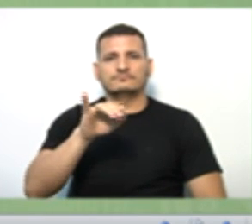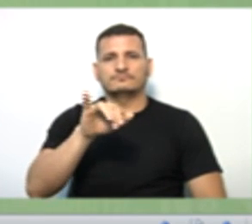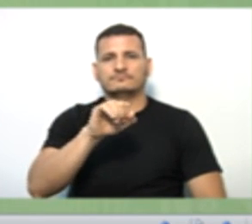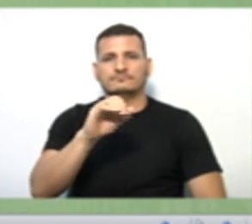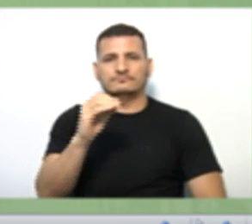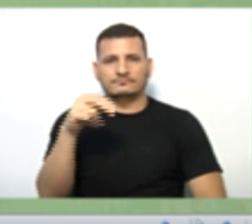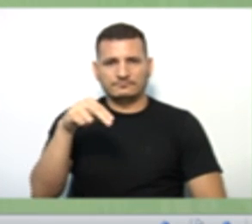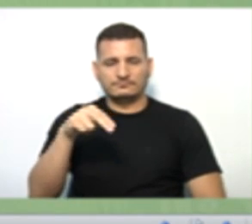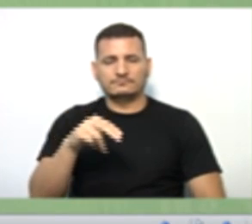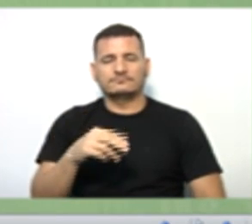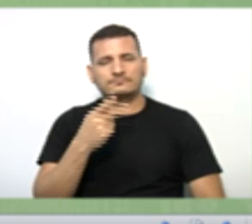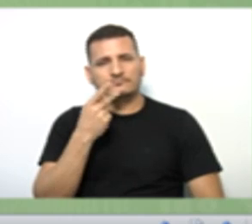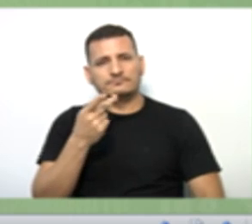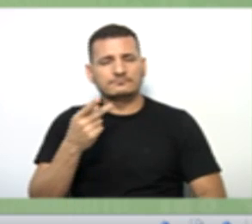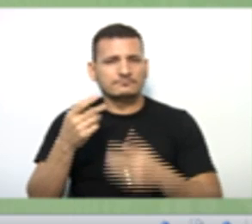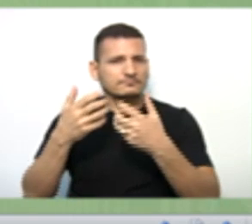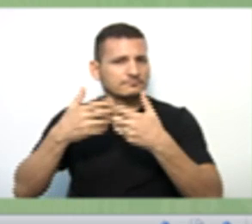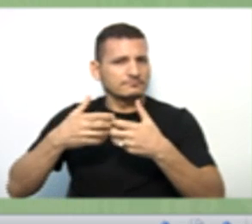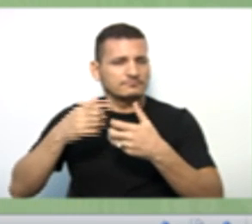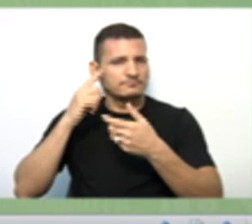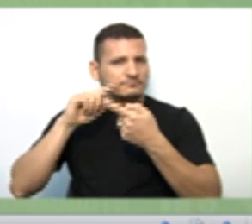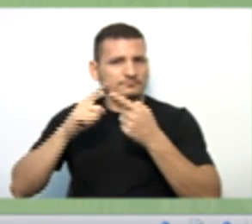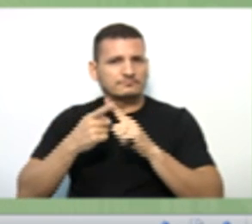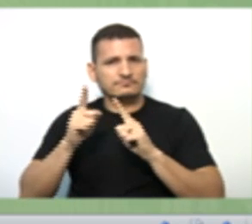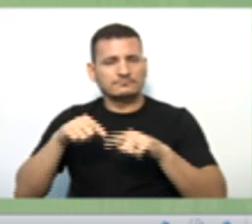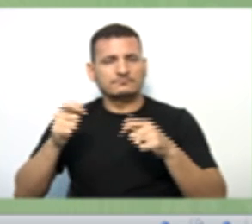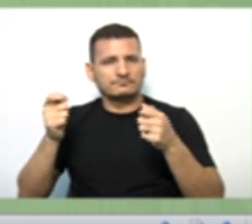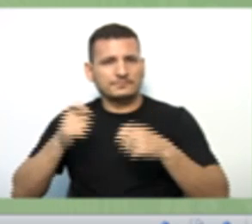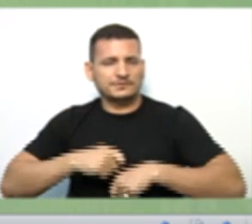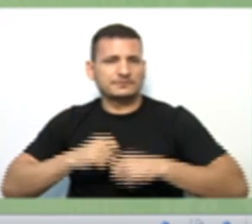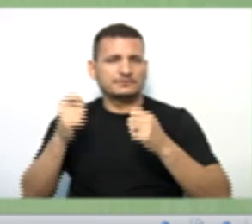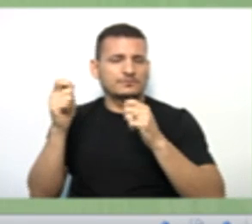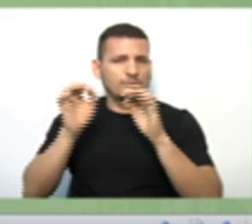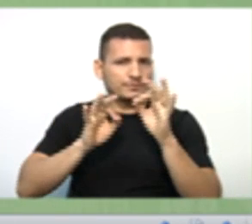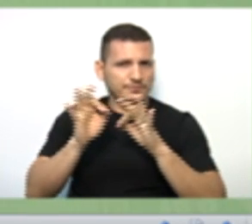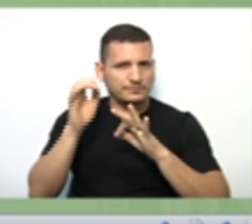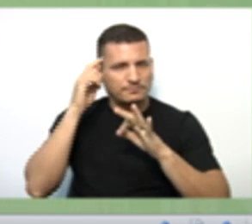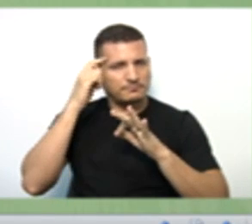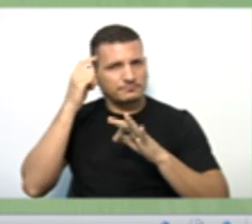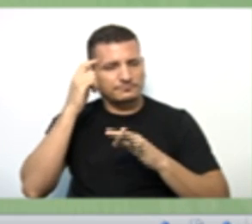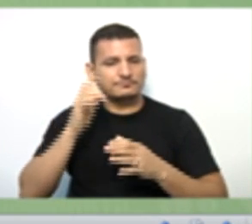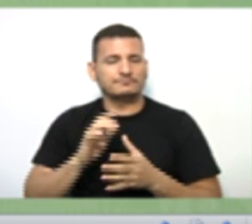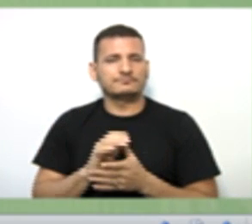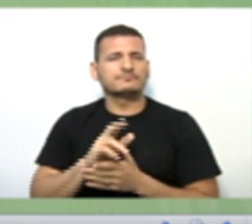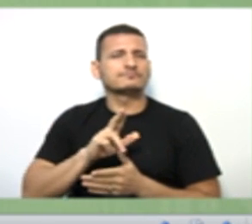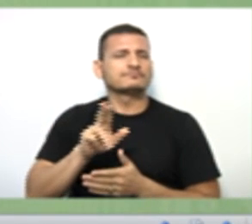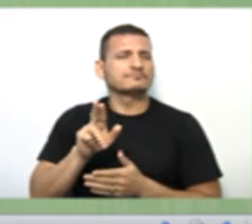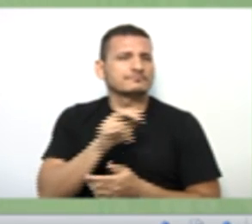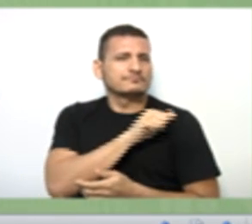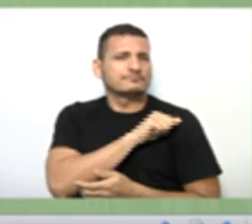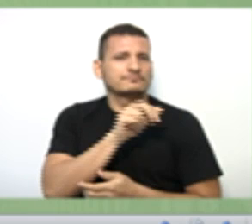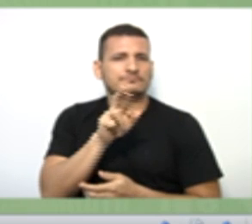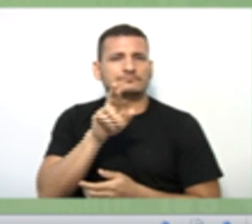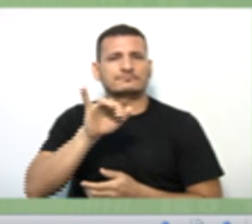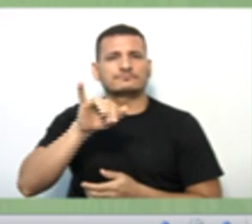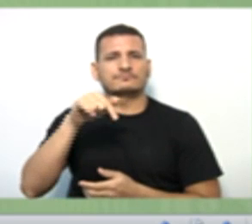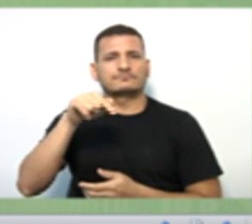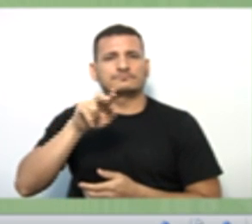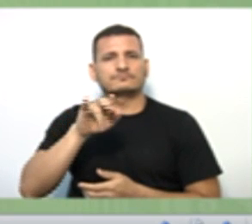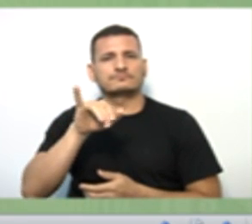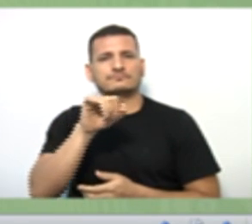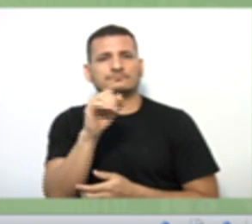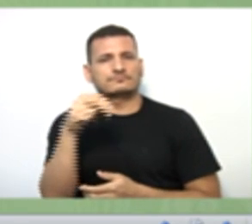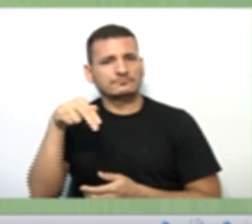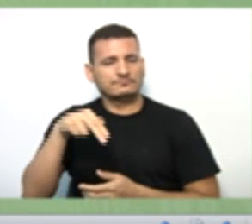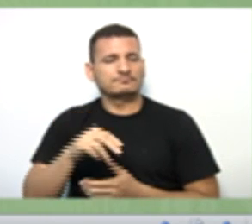lógico é a capacidade de organização do pensamento. Eita, olha aí, cara. Como é o nome desse aluno? Rickson.